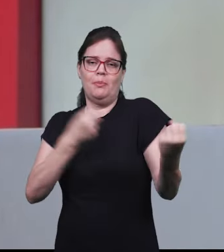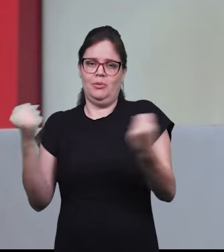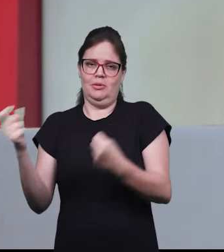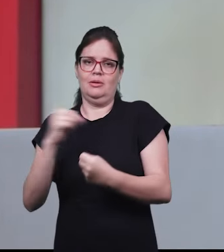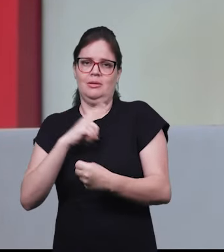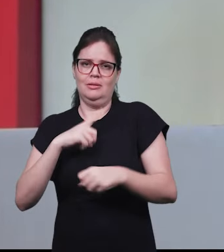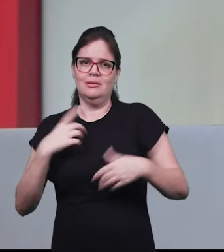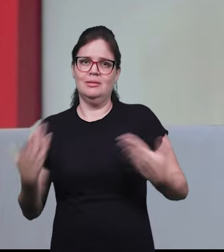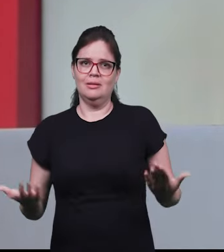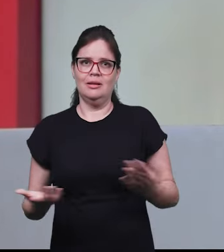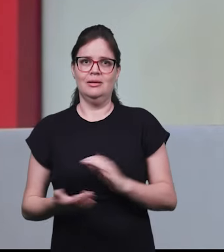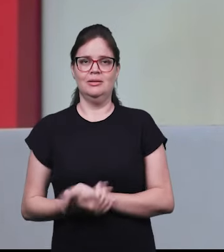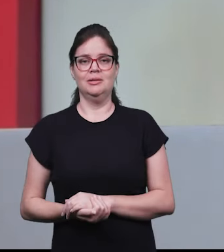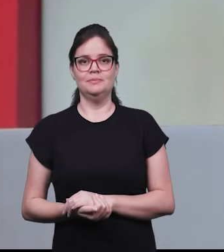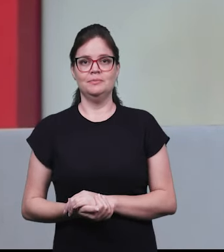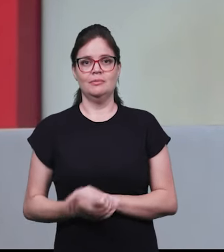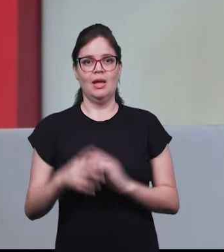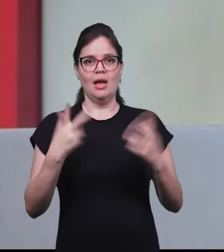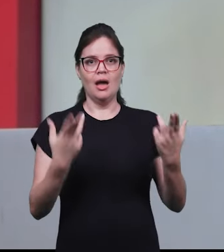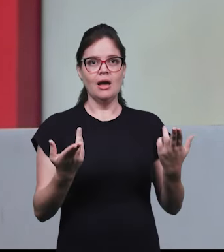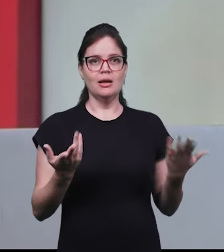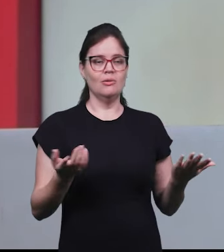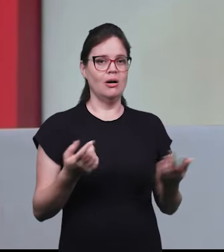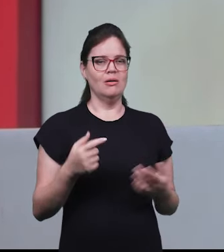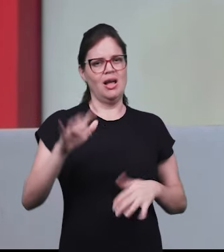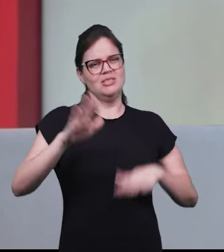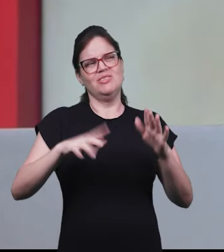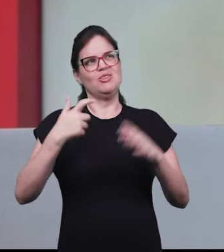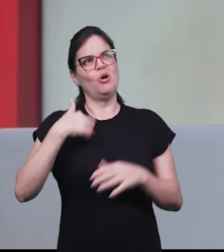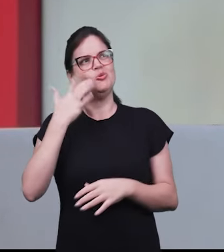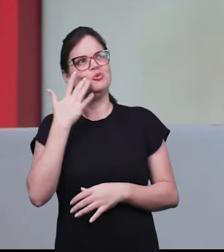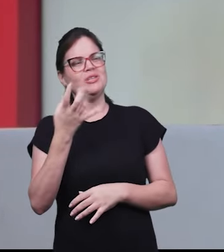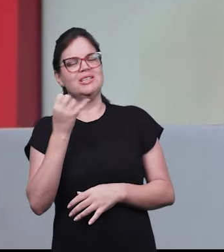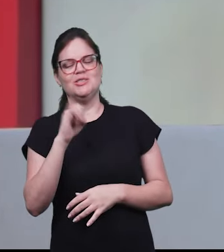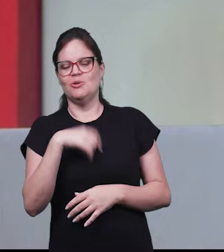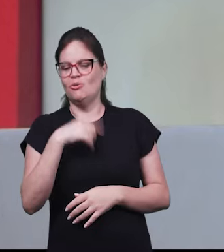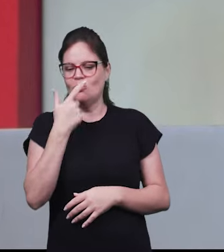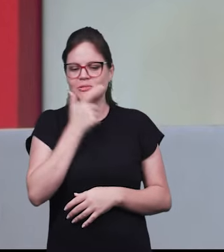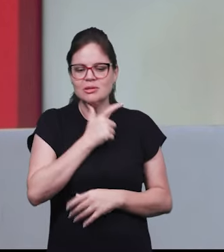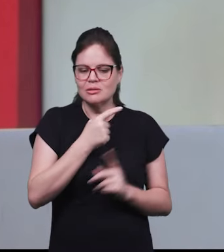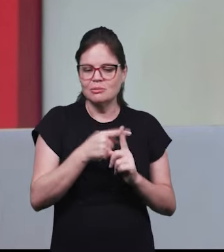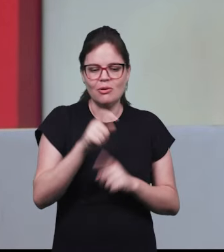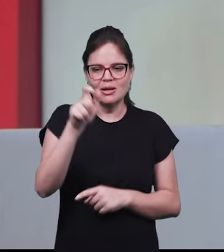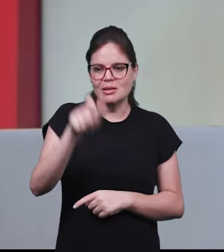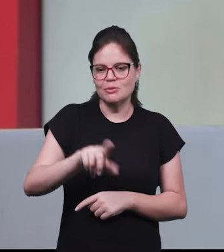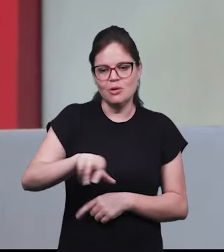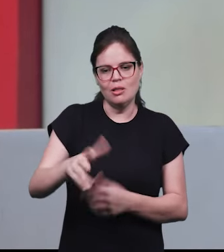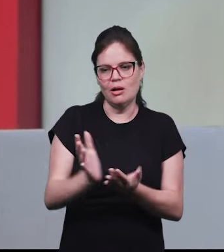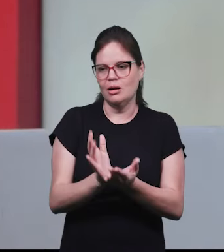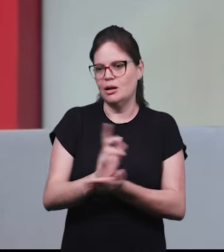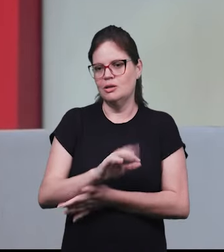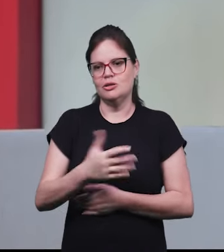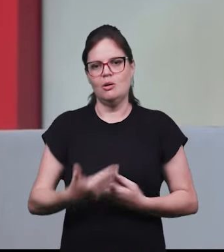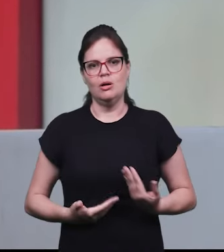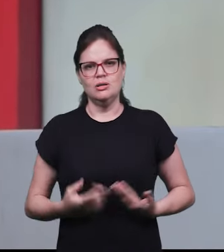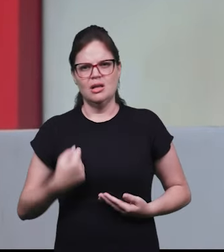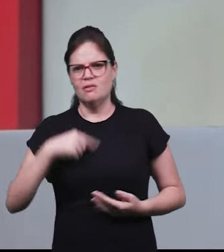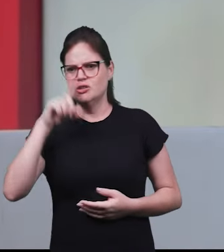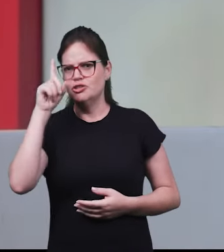fazer? Eu não sei, será que vou conquistar, vou alcançar isso aí, porque essa pessoa